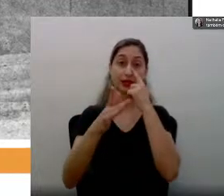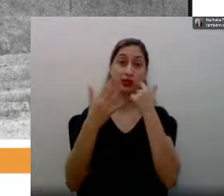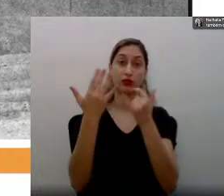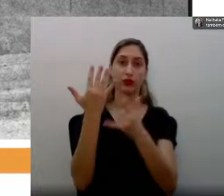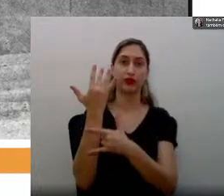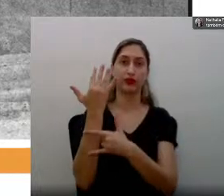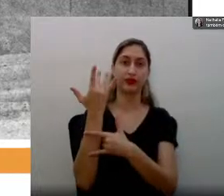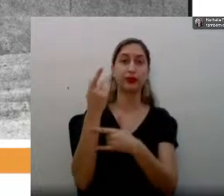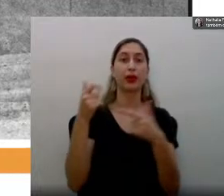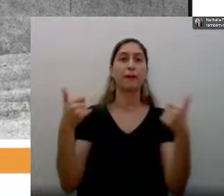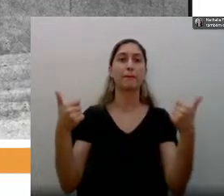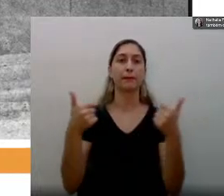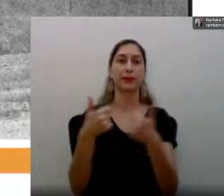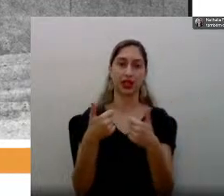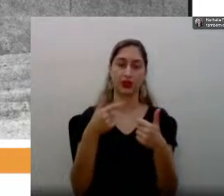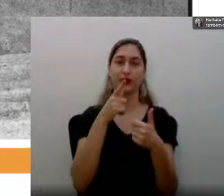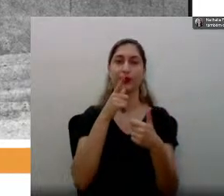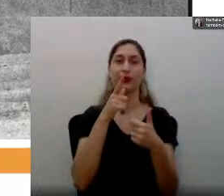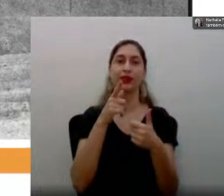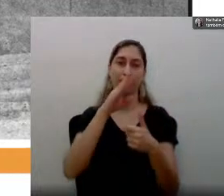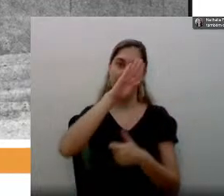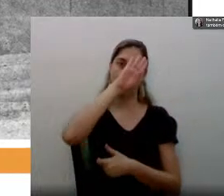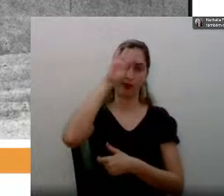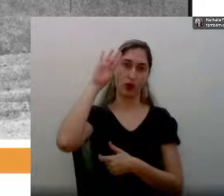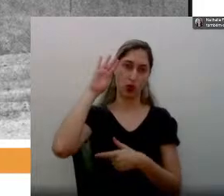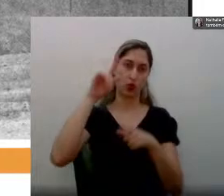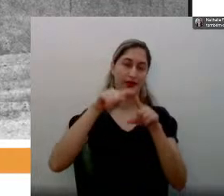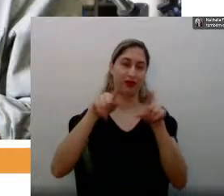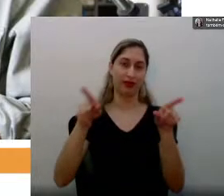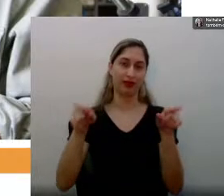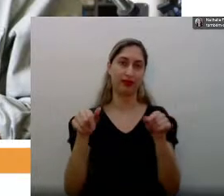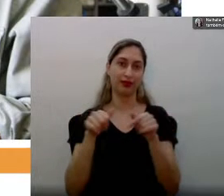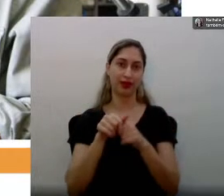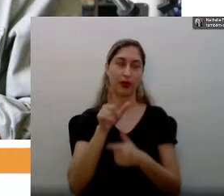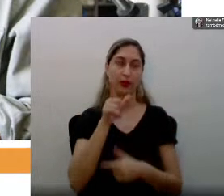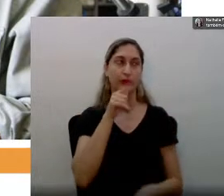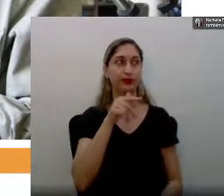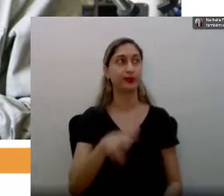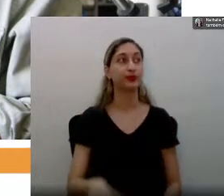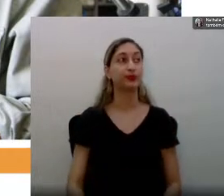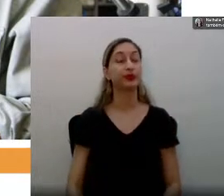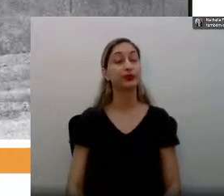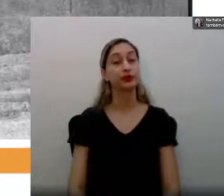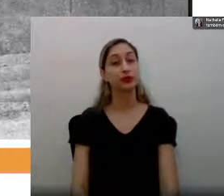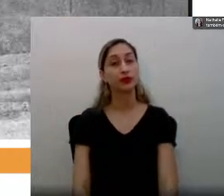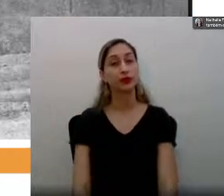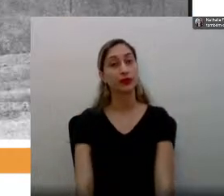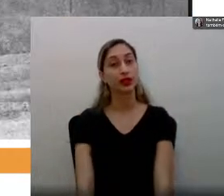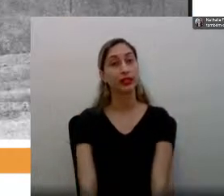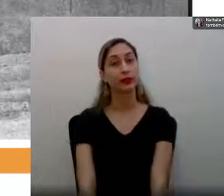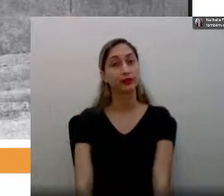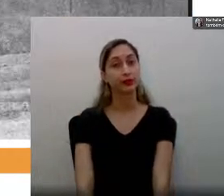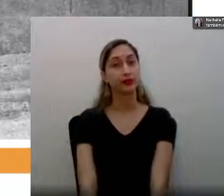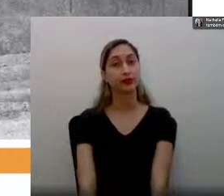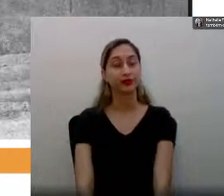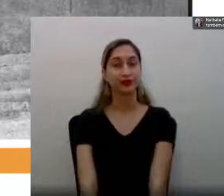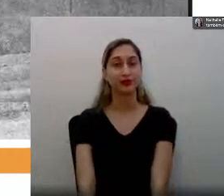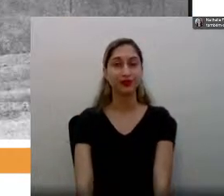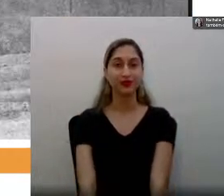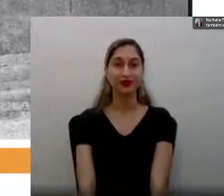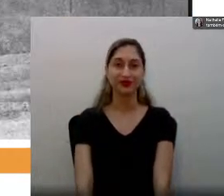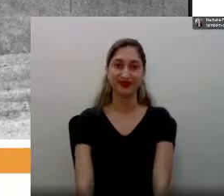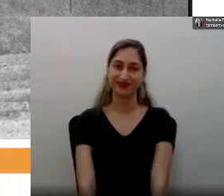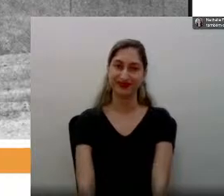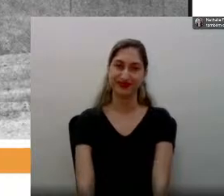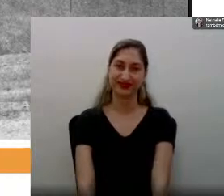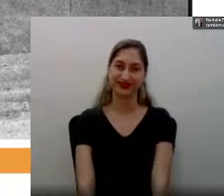ali na região da Pampulha né perto da lagoa ali também é tão com isso né ah o pastor me fala